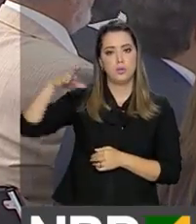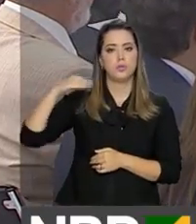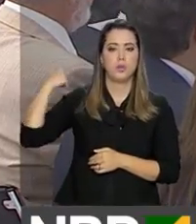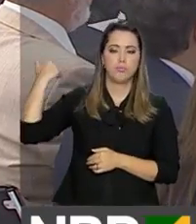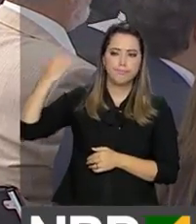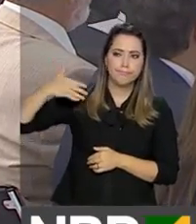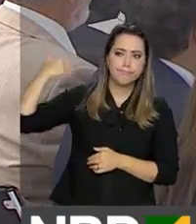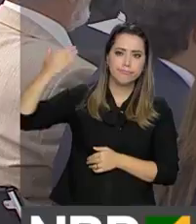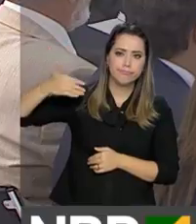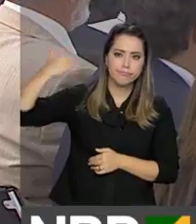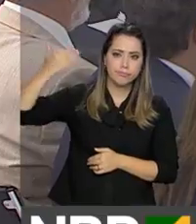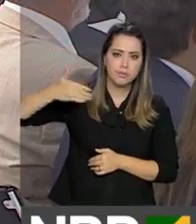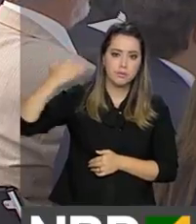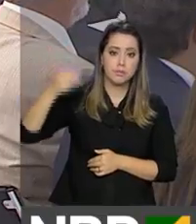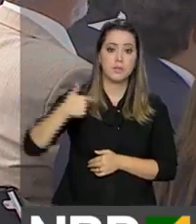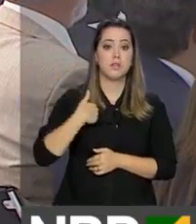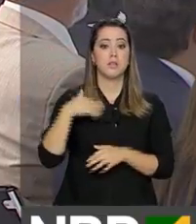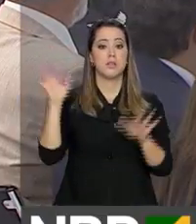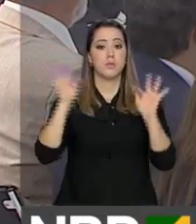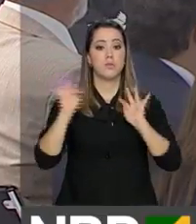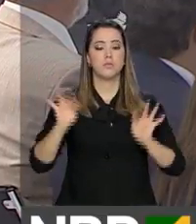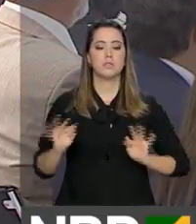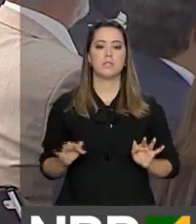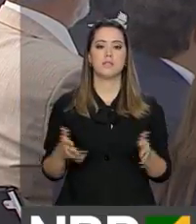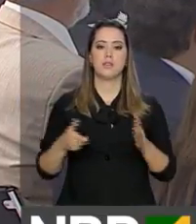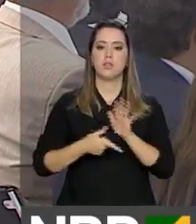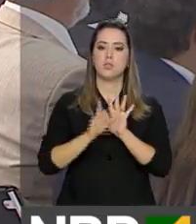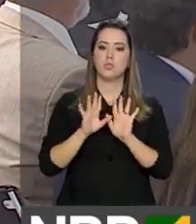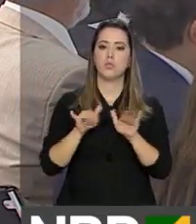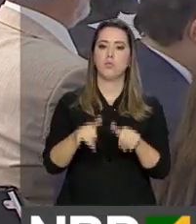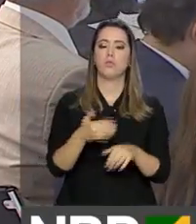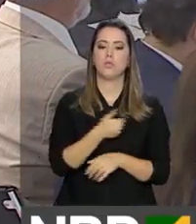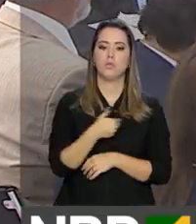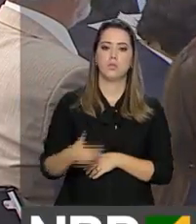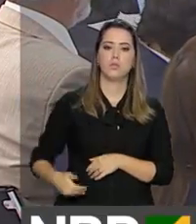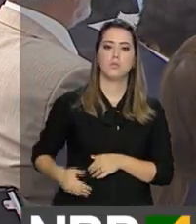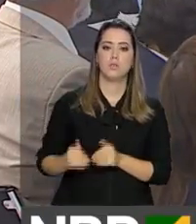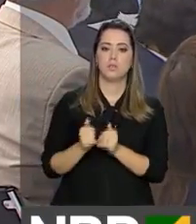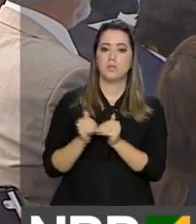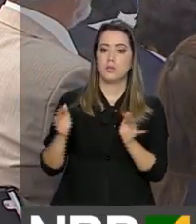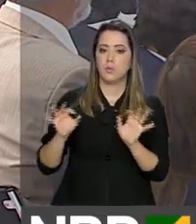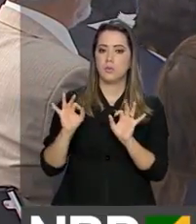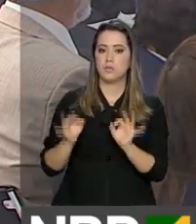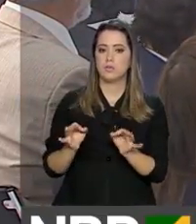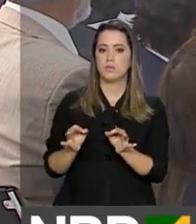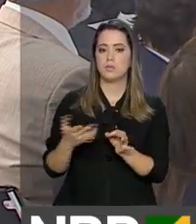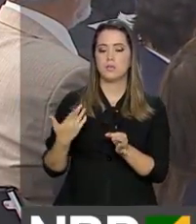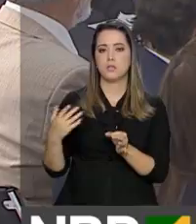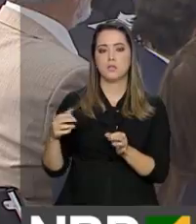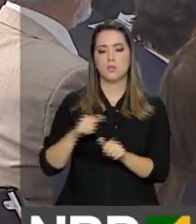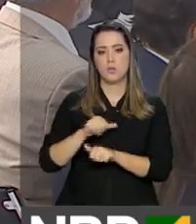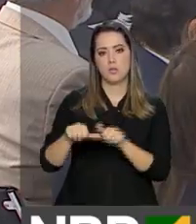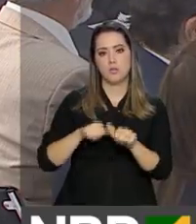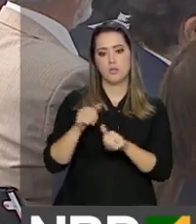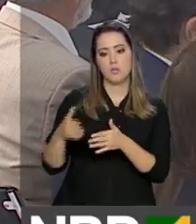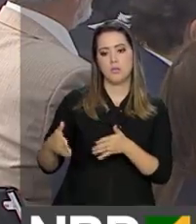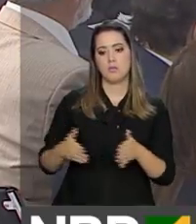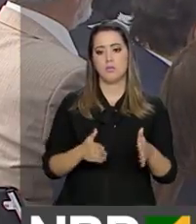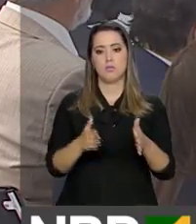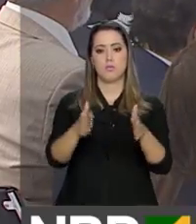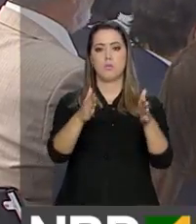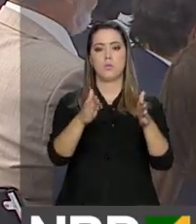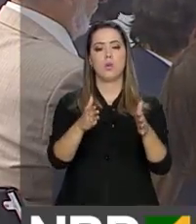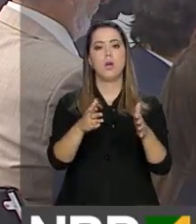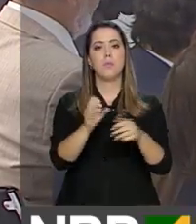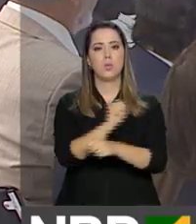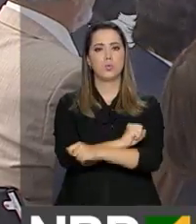vindo, e talvez eu tenha satisfação de, antes do fim do meu governo, inaugurar em definitivo o fenômeno da transposição. Como